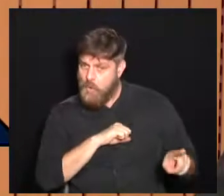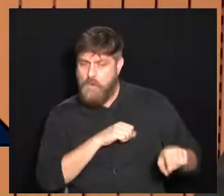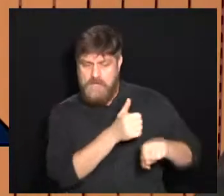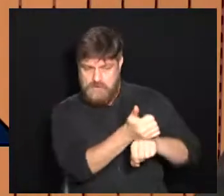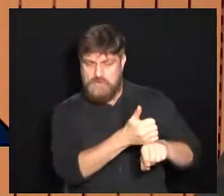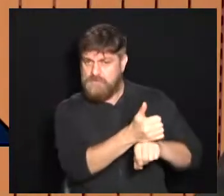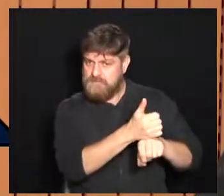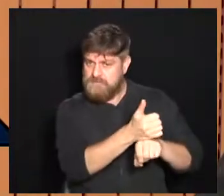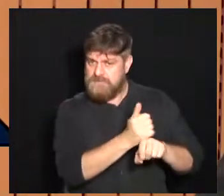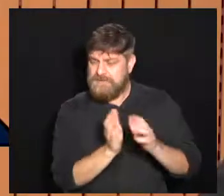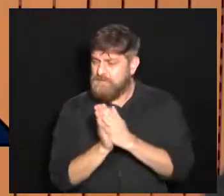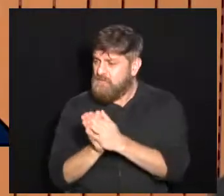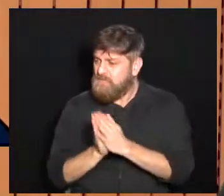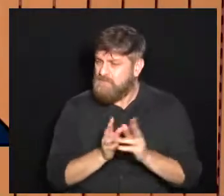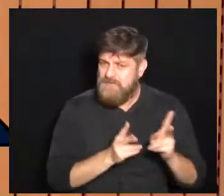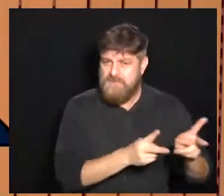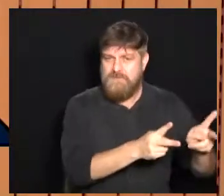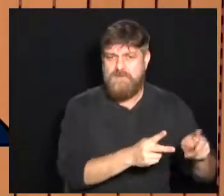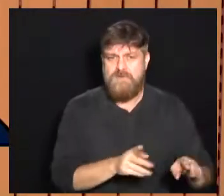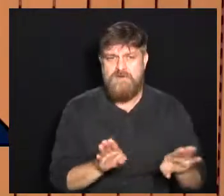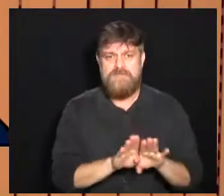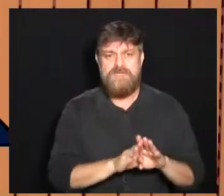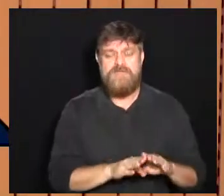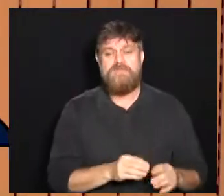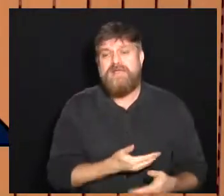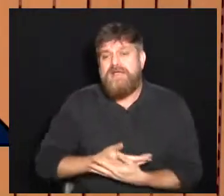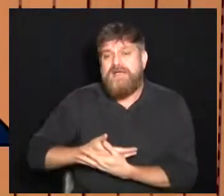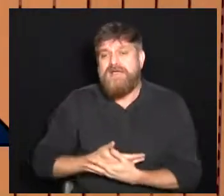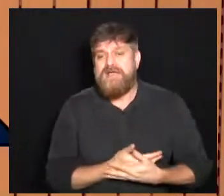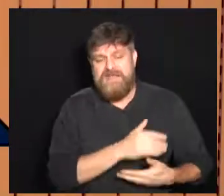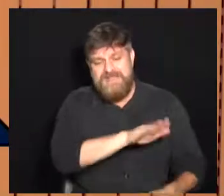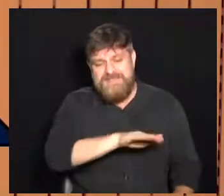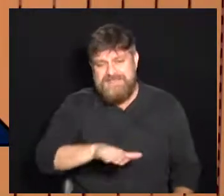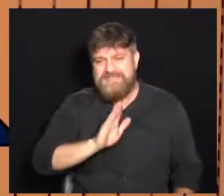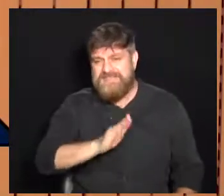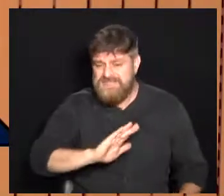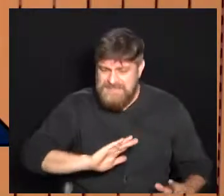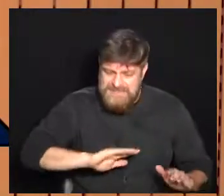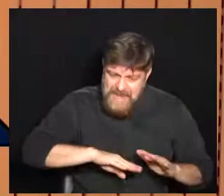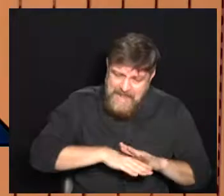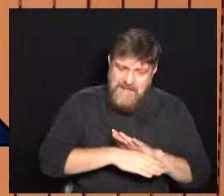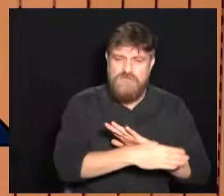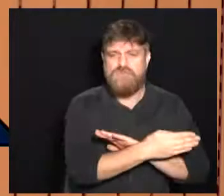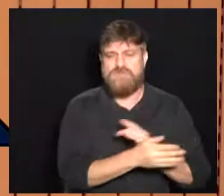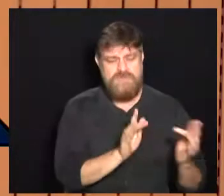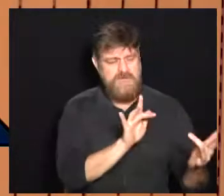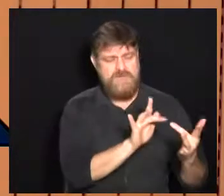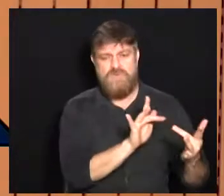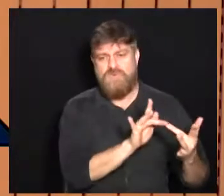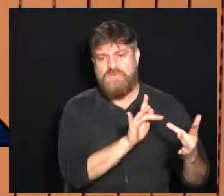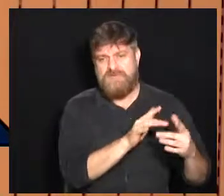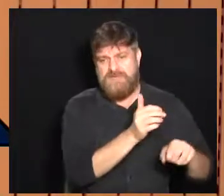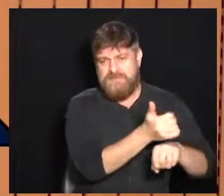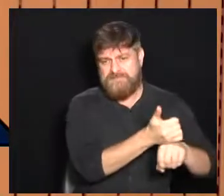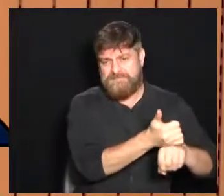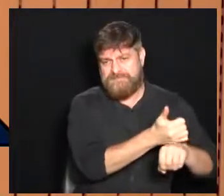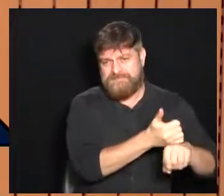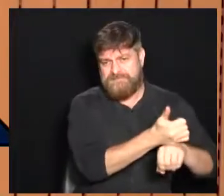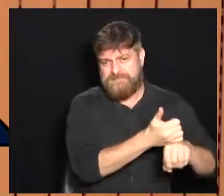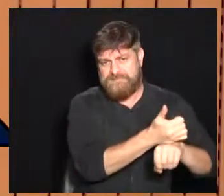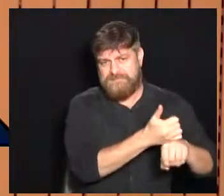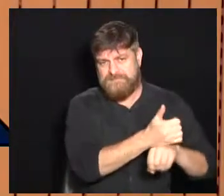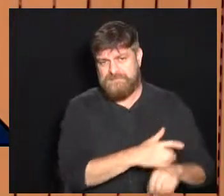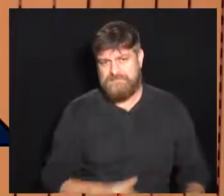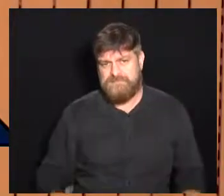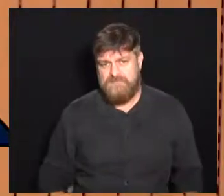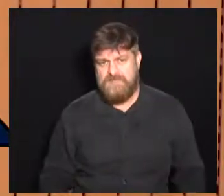chegou, e digo isso também muito por conta das crianças que já estão acostumadas com esses profissionais e que estão no meio do